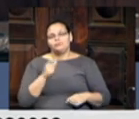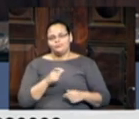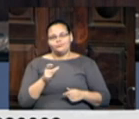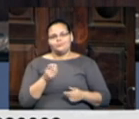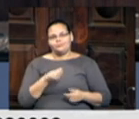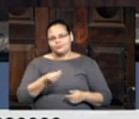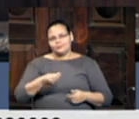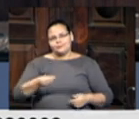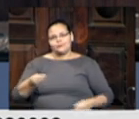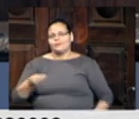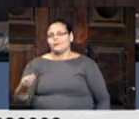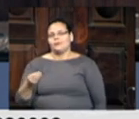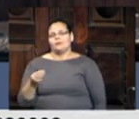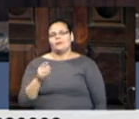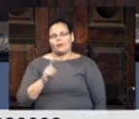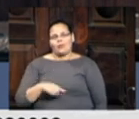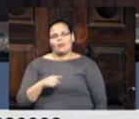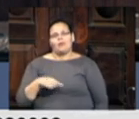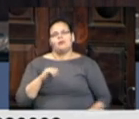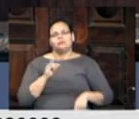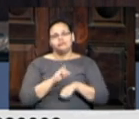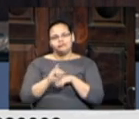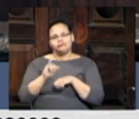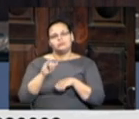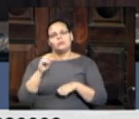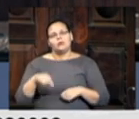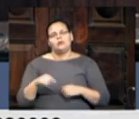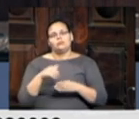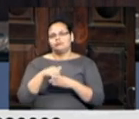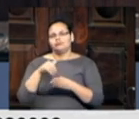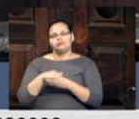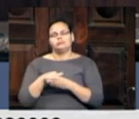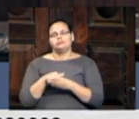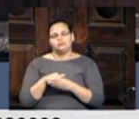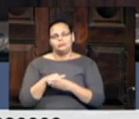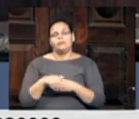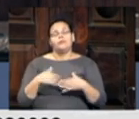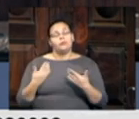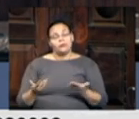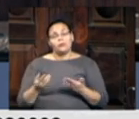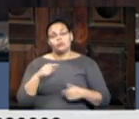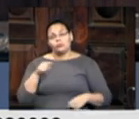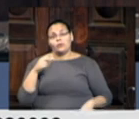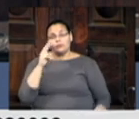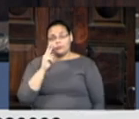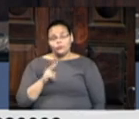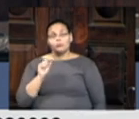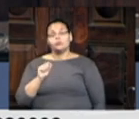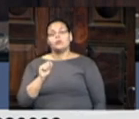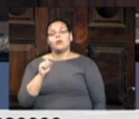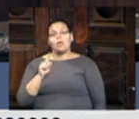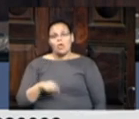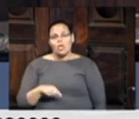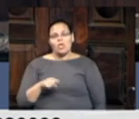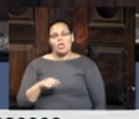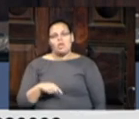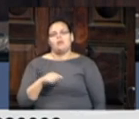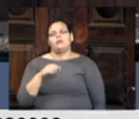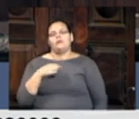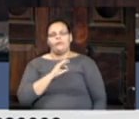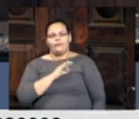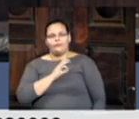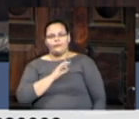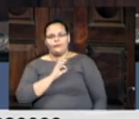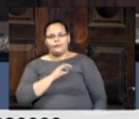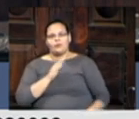estar fraudando as eleições. Seria pequeno. Então, o que nós vimos foi uma frouxidão da